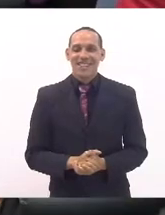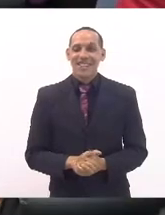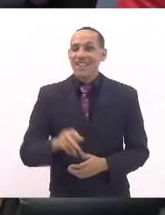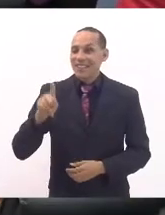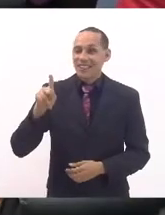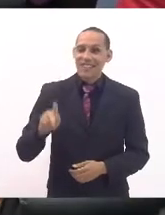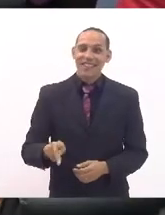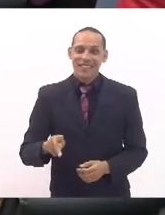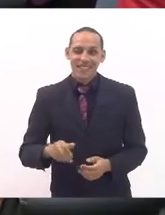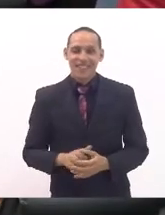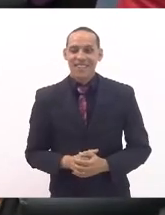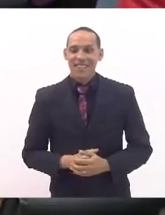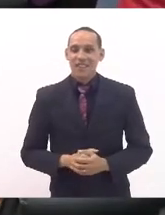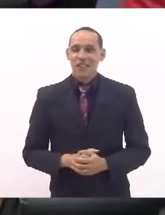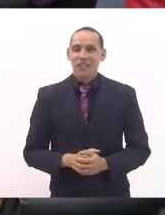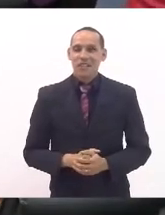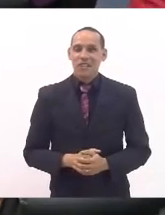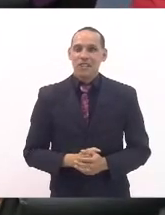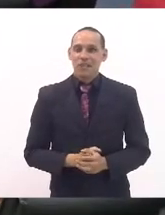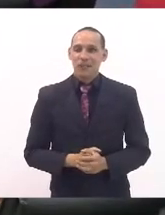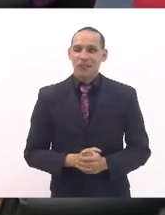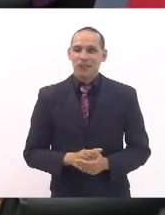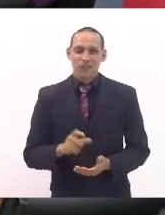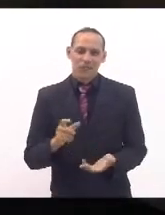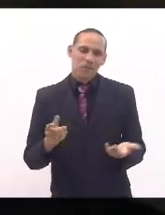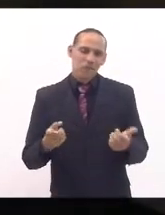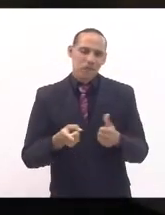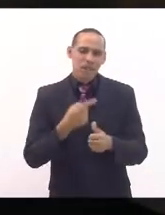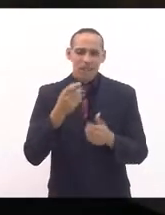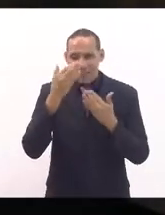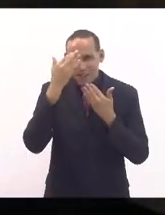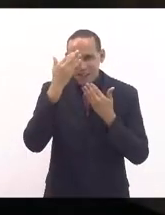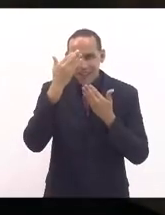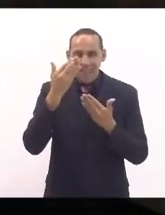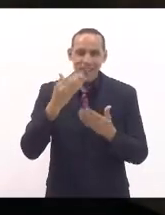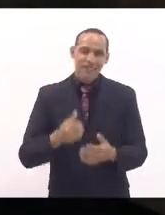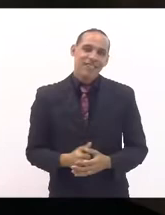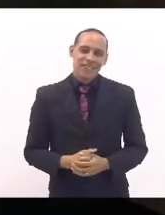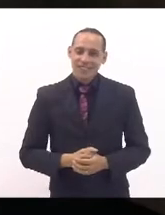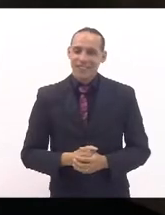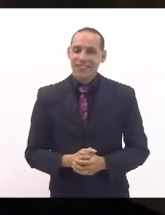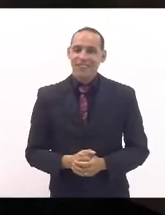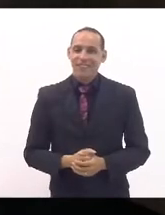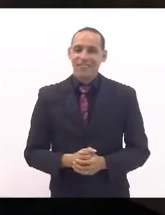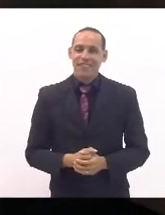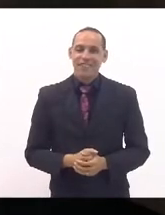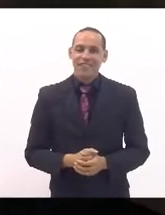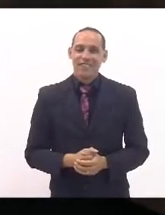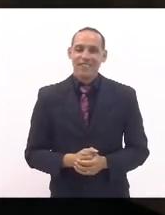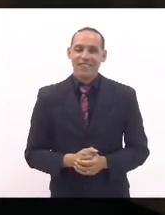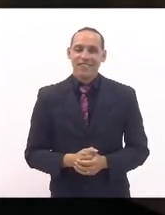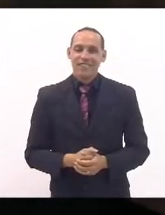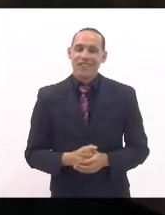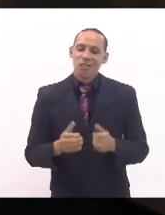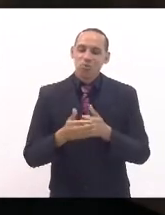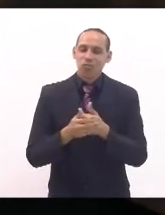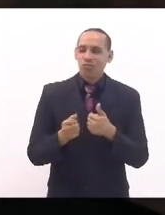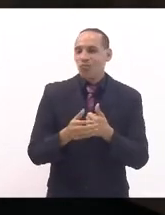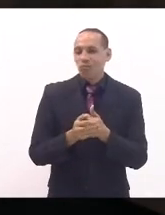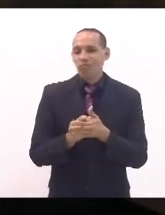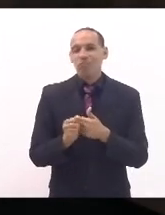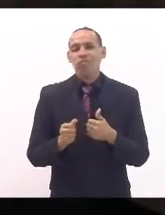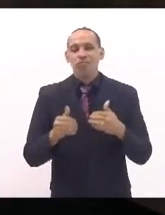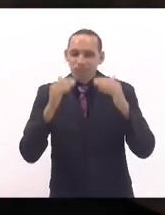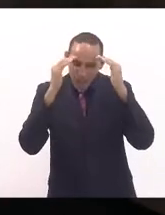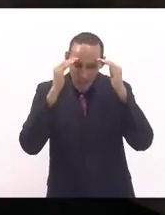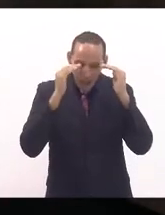Presidente, como a gente... Primeiro, agradecer a Vossa Excelência... O carinho, o respeito